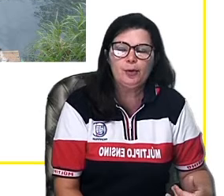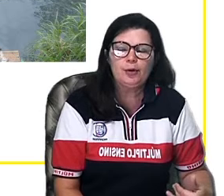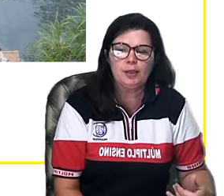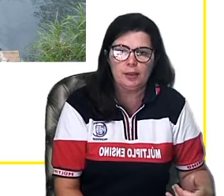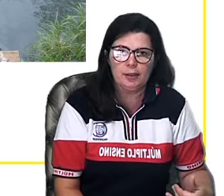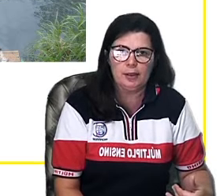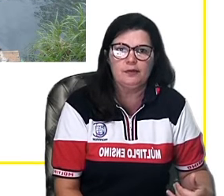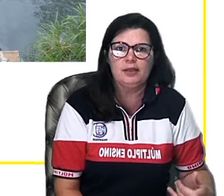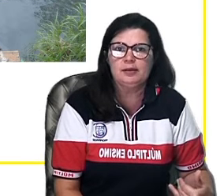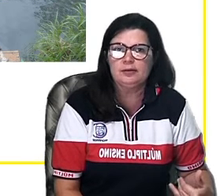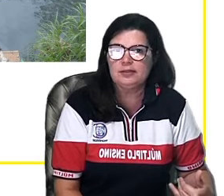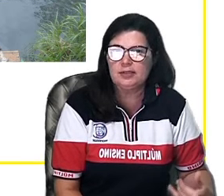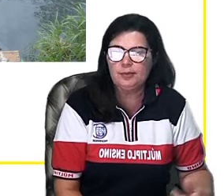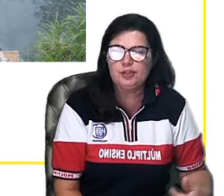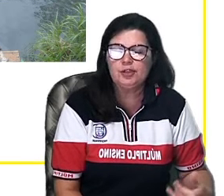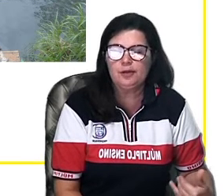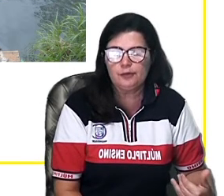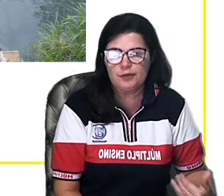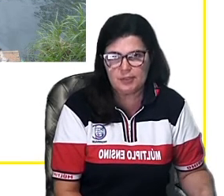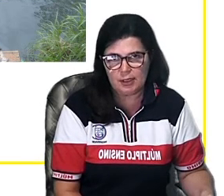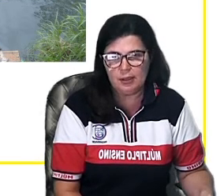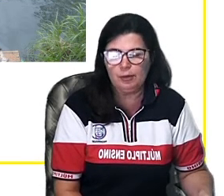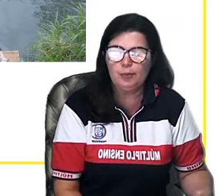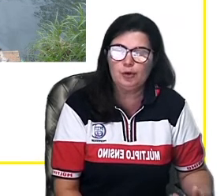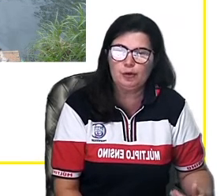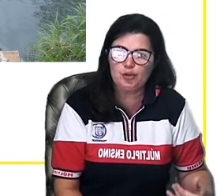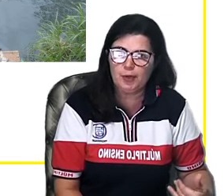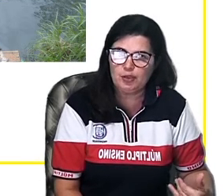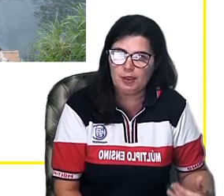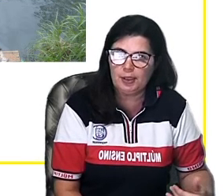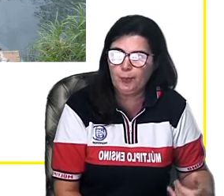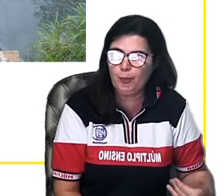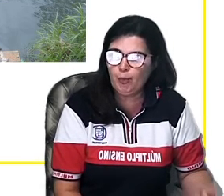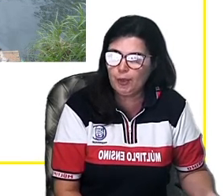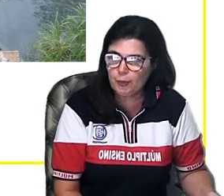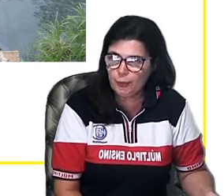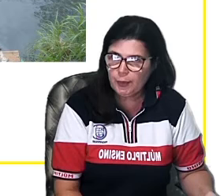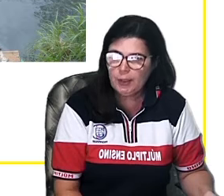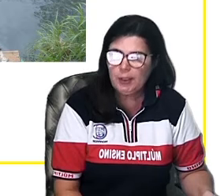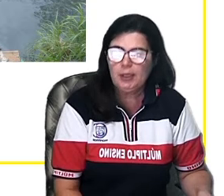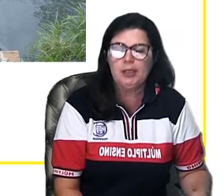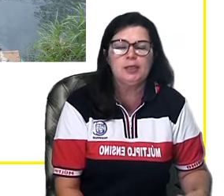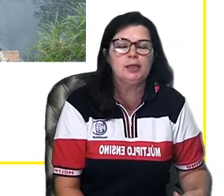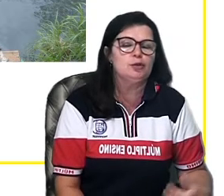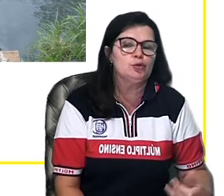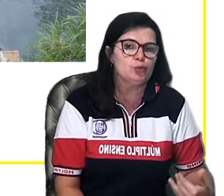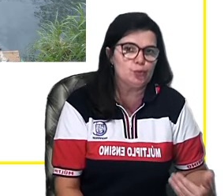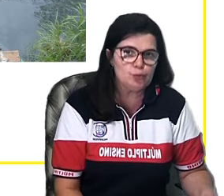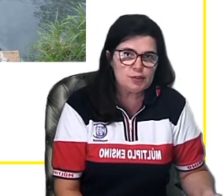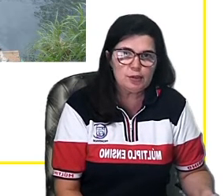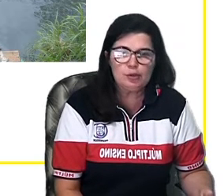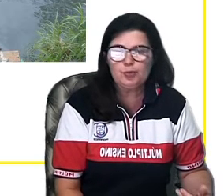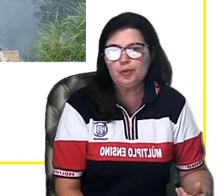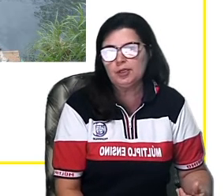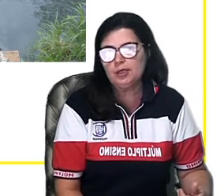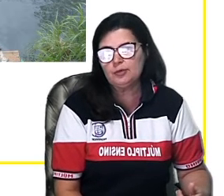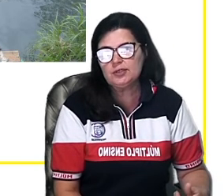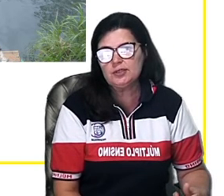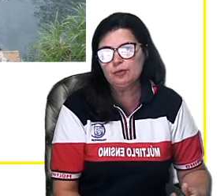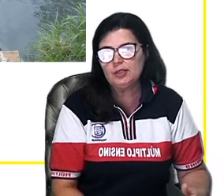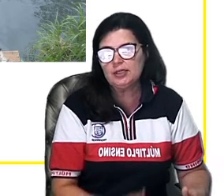Não é porque, né? Vale sempre a gente reforçar. Não é porque o espaço ele é público, ele é de todos, que